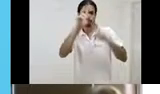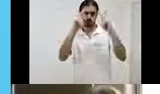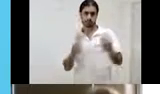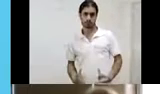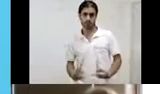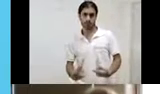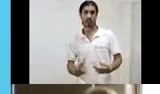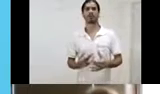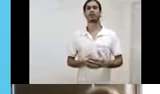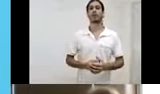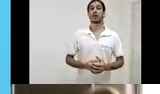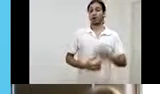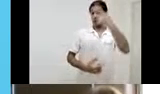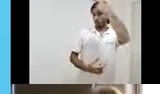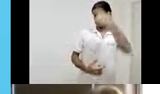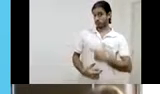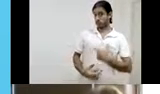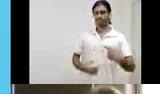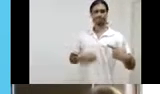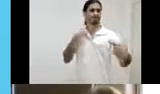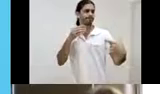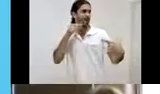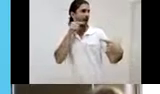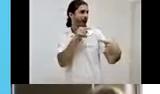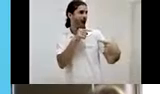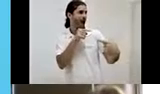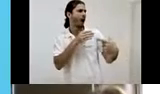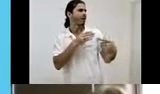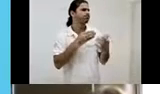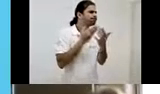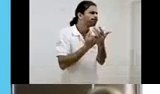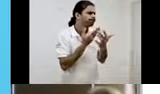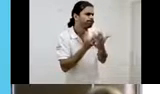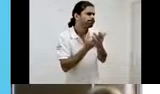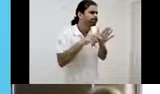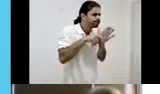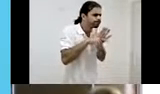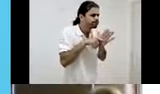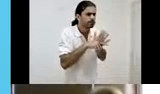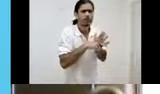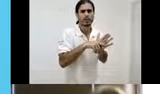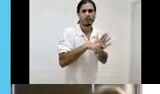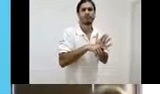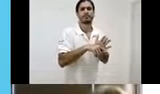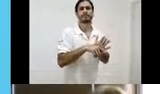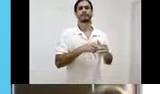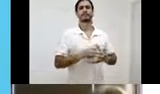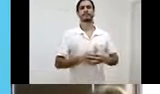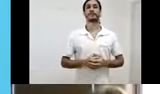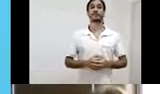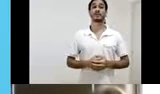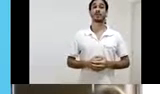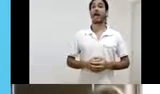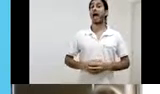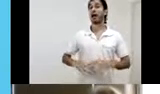humanas e as ciências sociais, elas sempre foram refém dessa lógica, dessa racionalidade científica